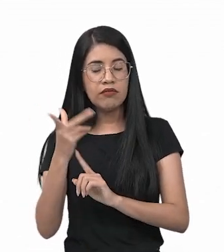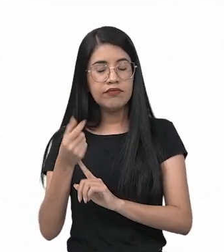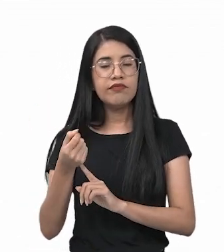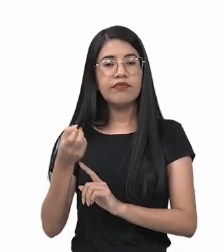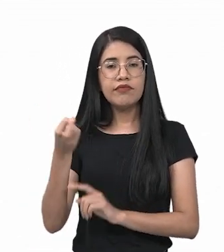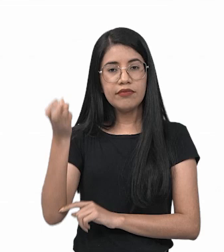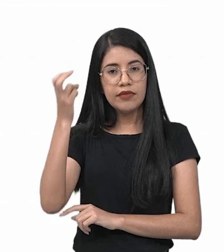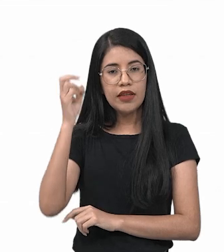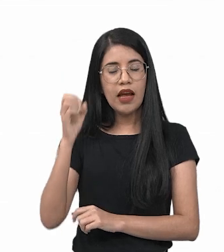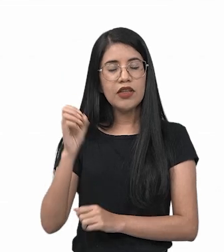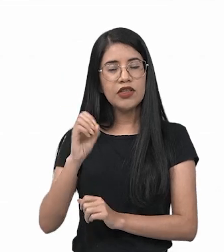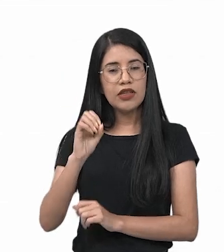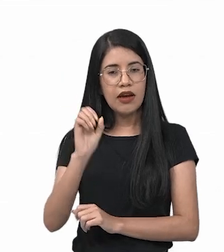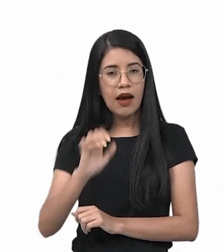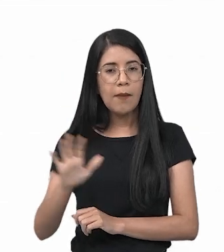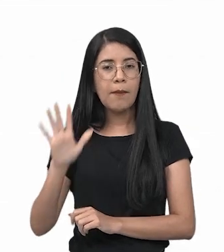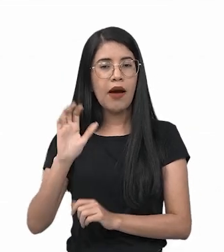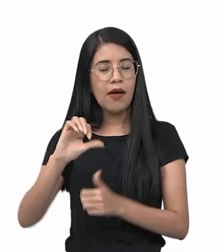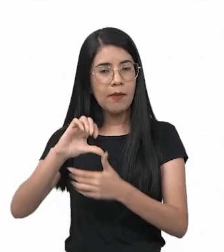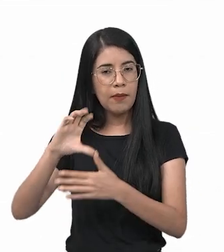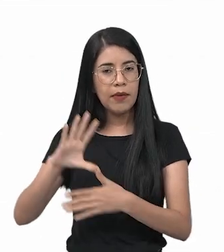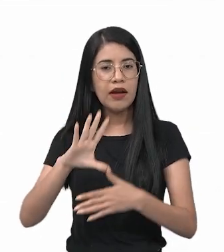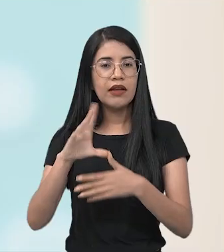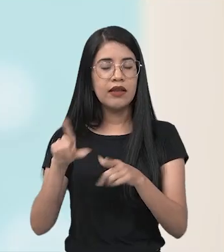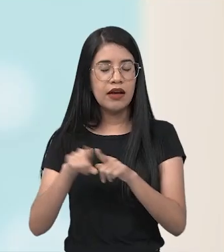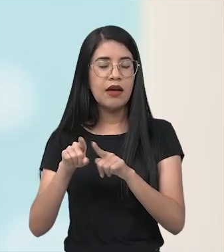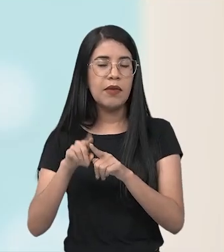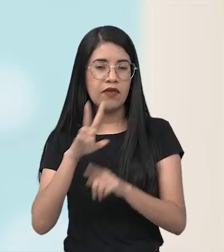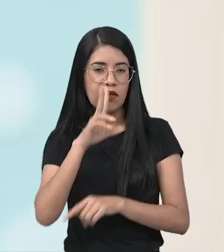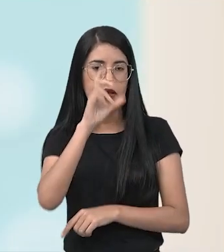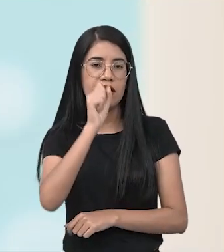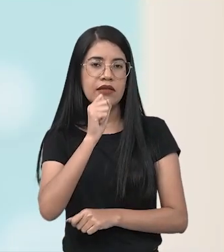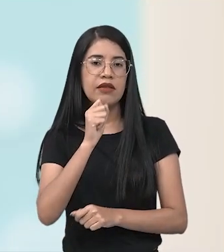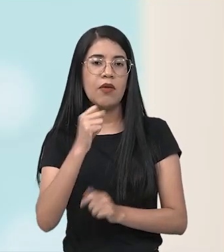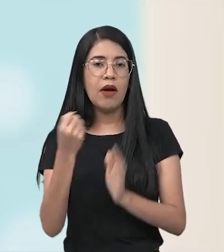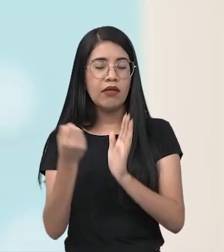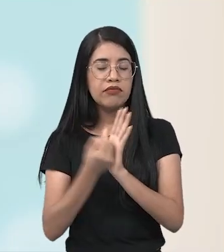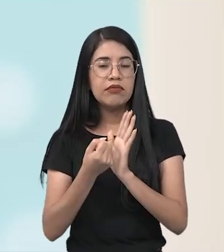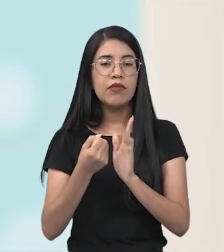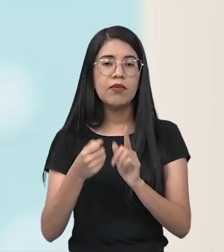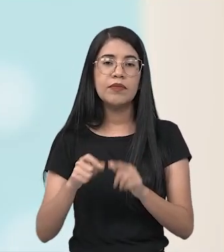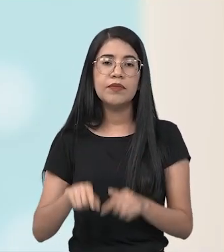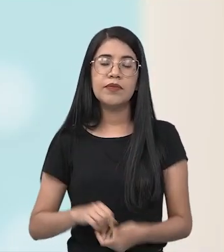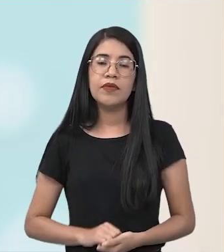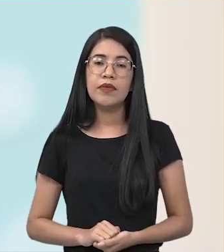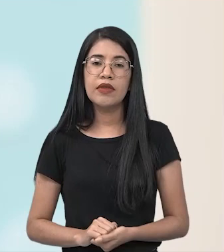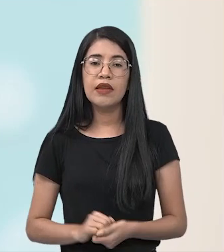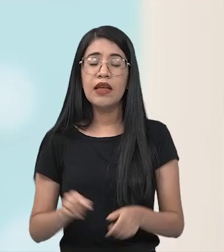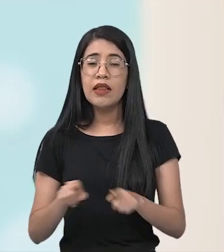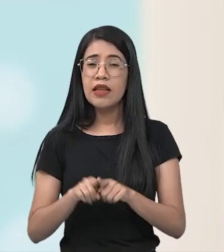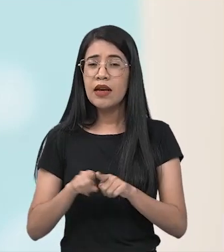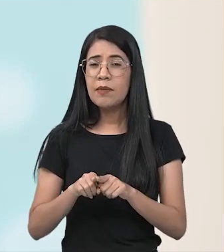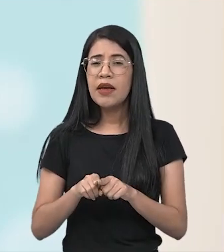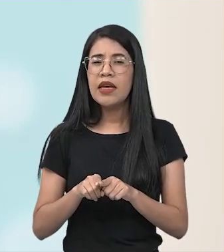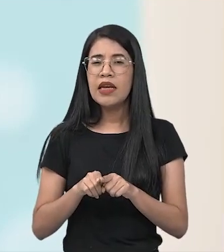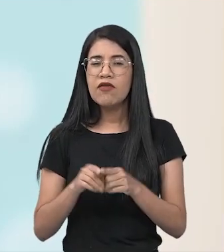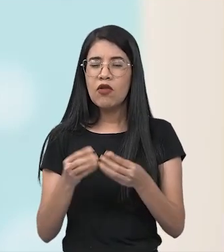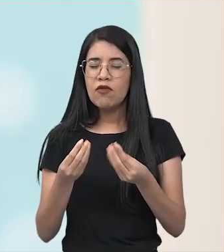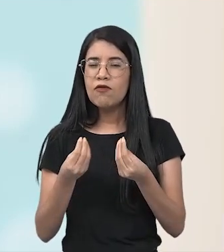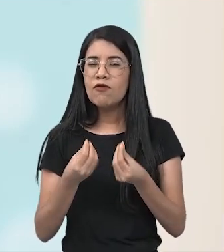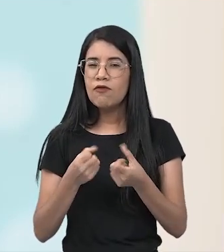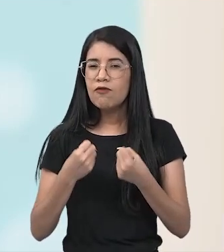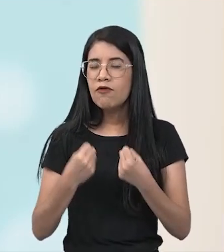sua identidade, fortalecer a sua identidade. E fortaleceu tanto, de uma forma tão